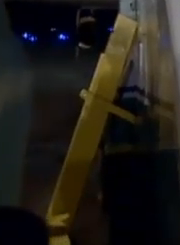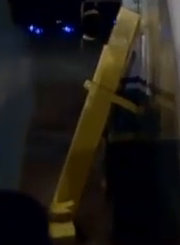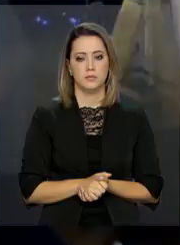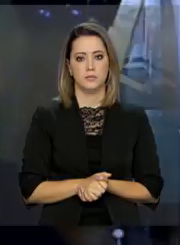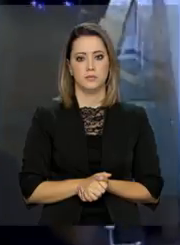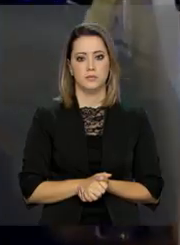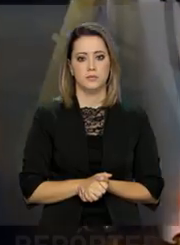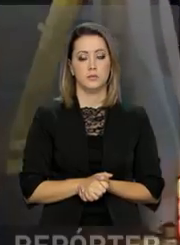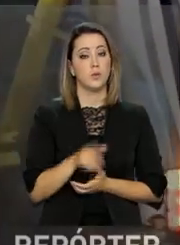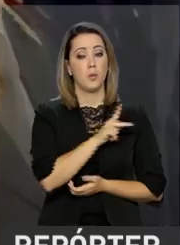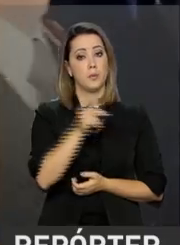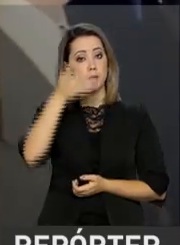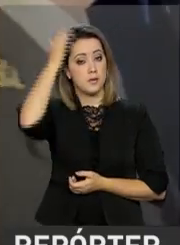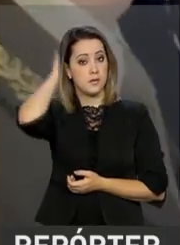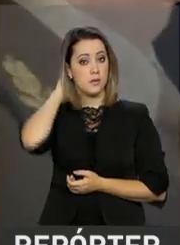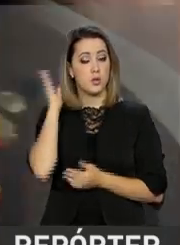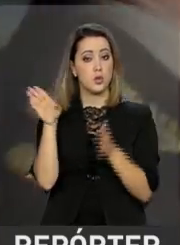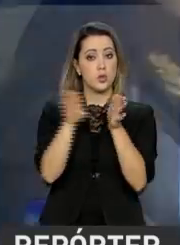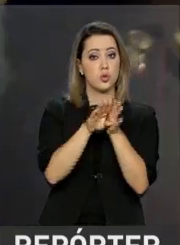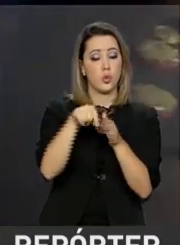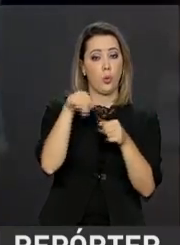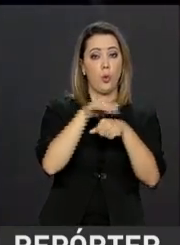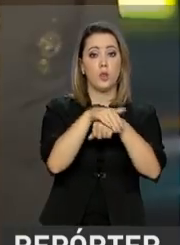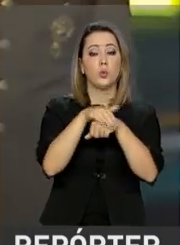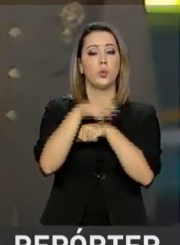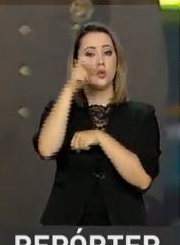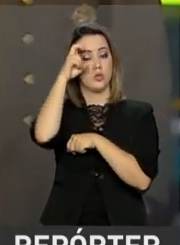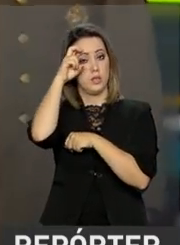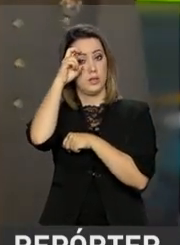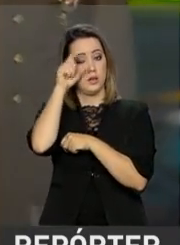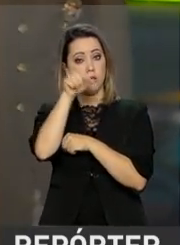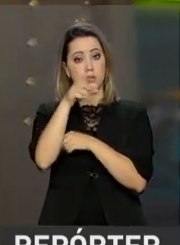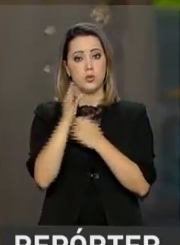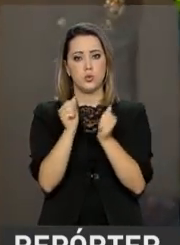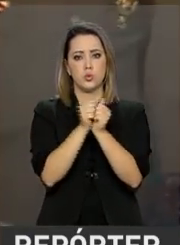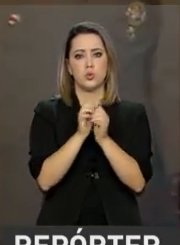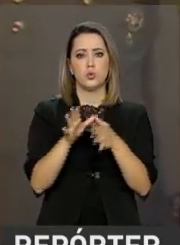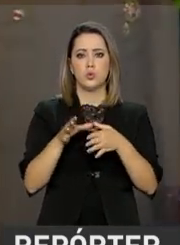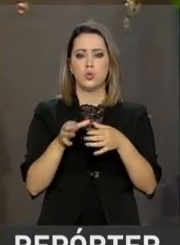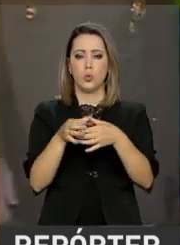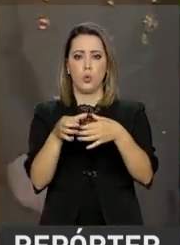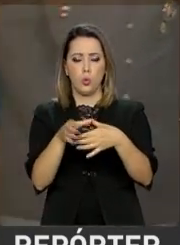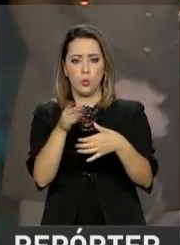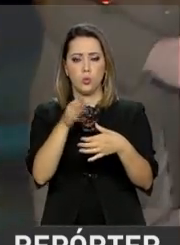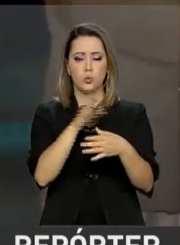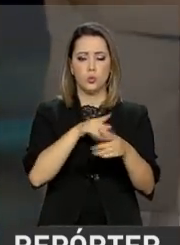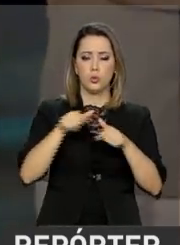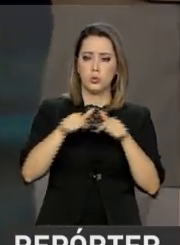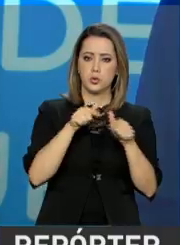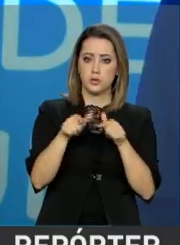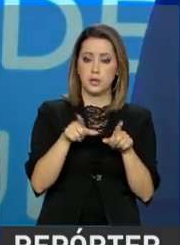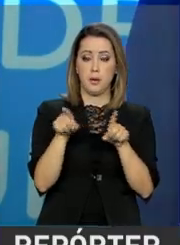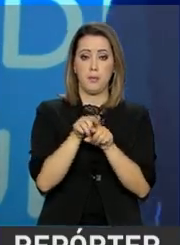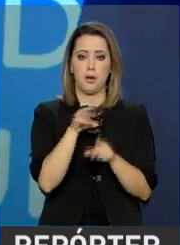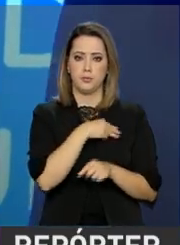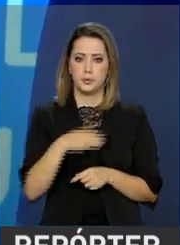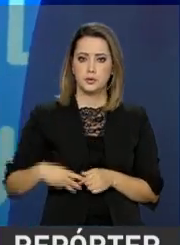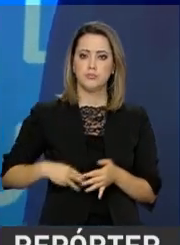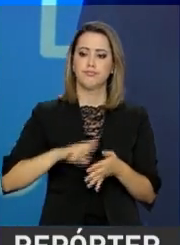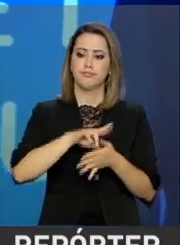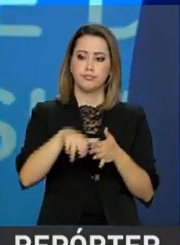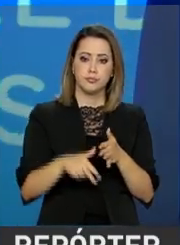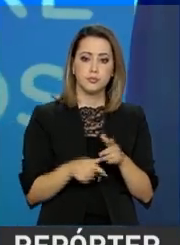O presidente Michel Temer chegou à Mendonza na noite desta quinta-feira, acompanhado de assessores e ministros de estado. Nesta